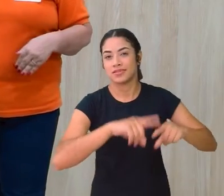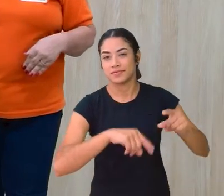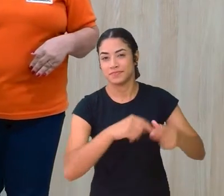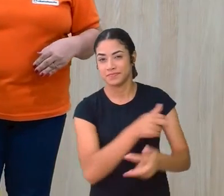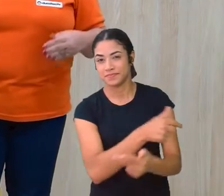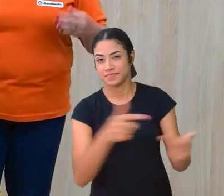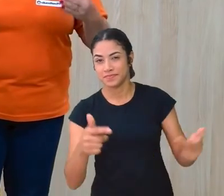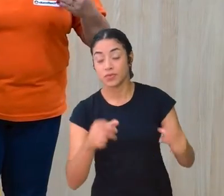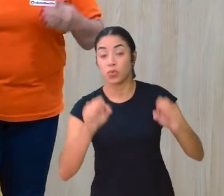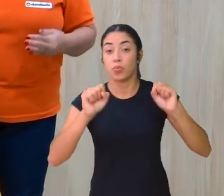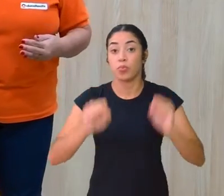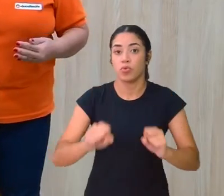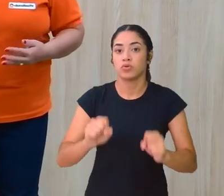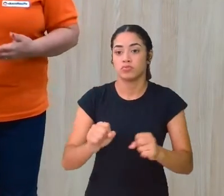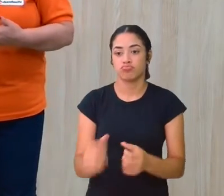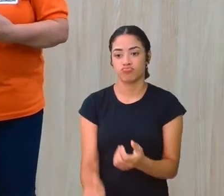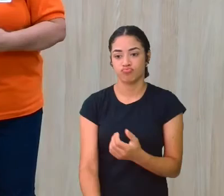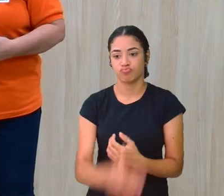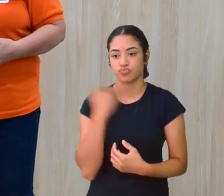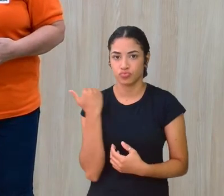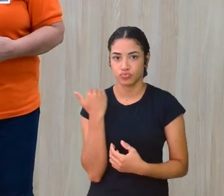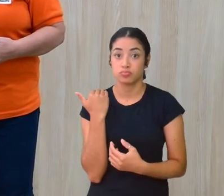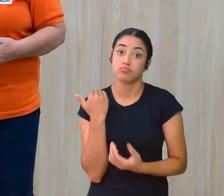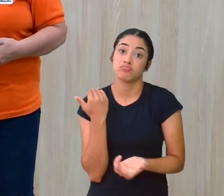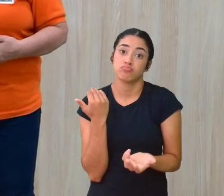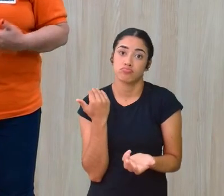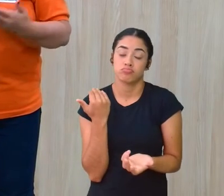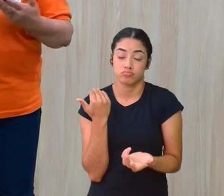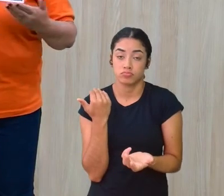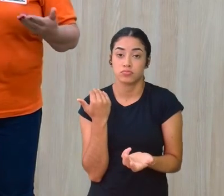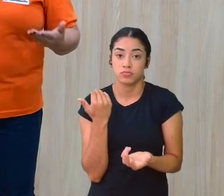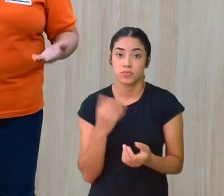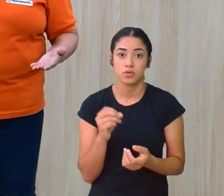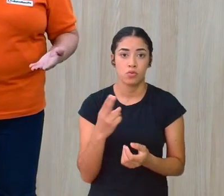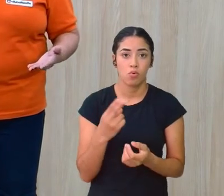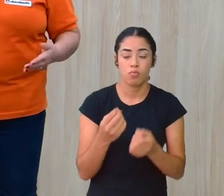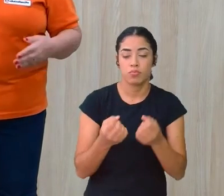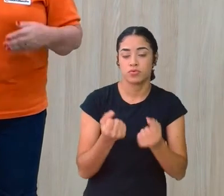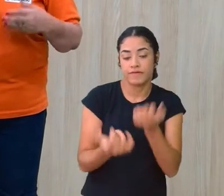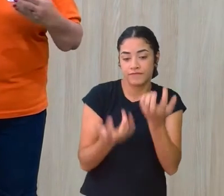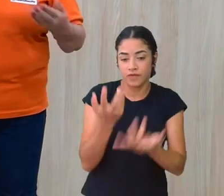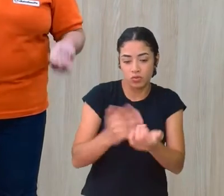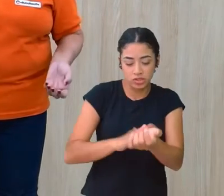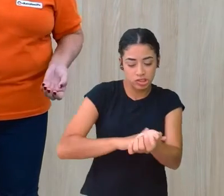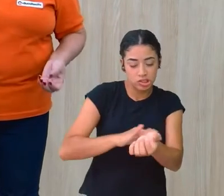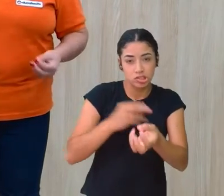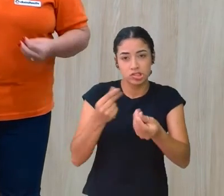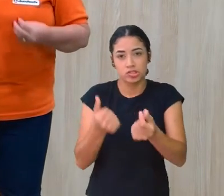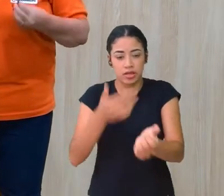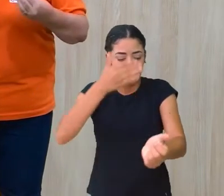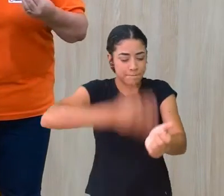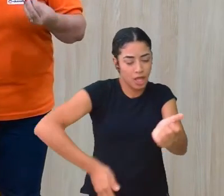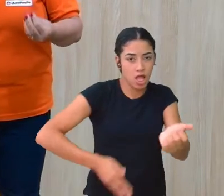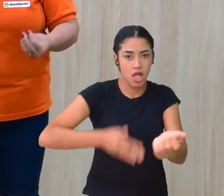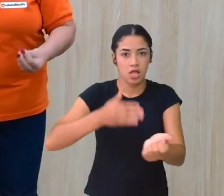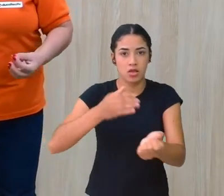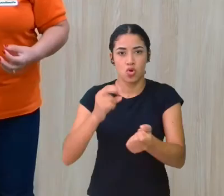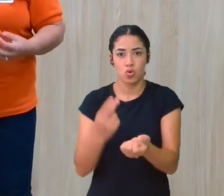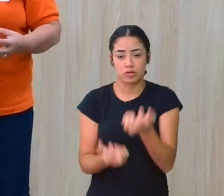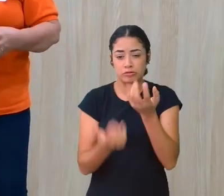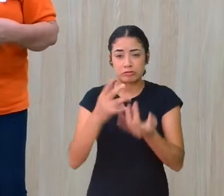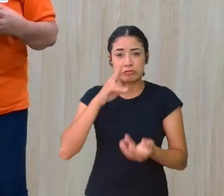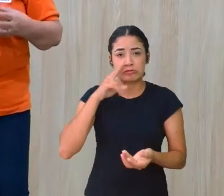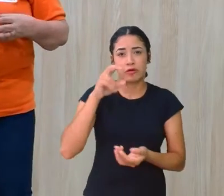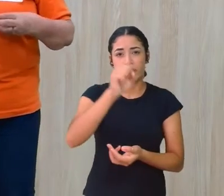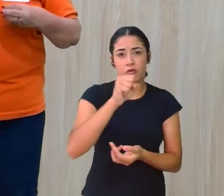prejuízo pode ser até mesmo fatal, a questão de uma vida. Ou uma queimadura, né, a mutilação, uma queimadura muito forte que